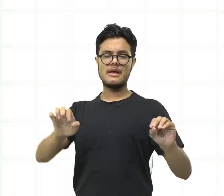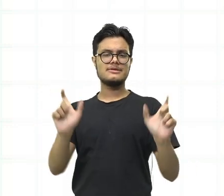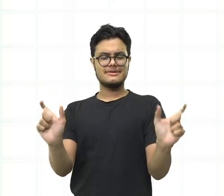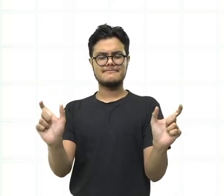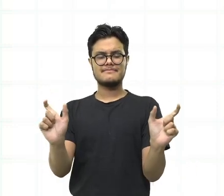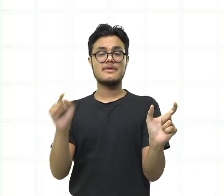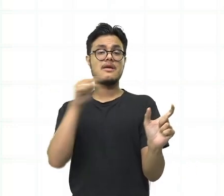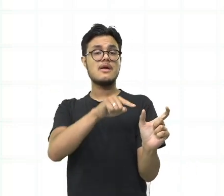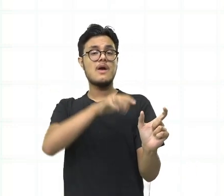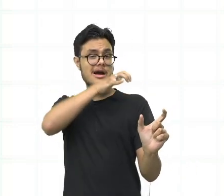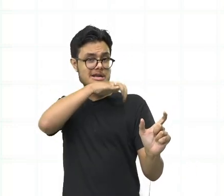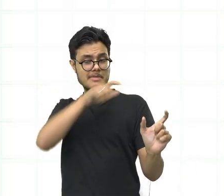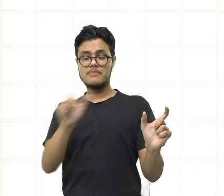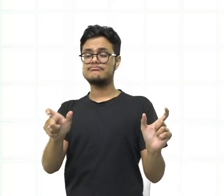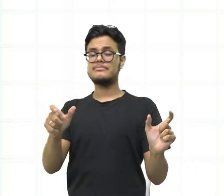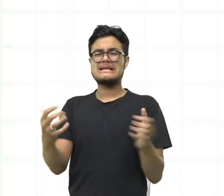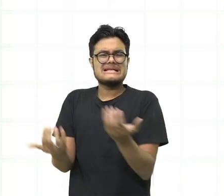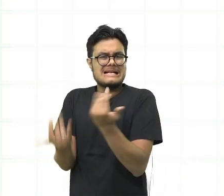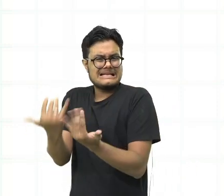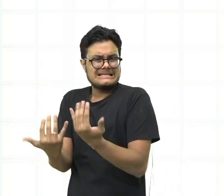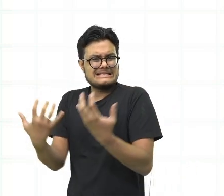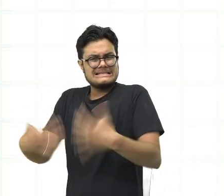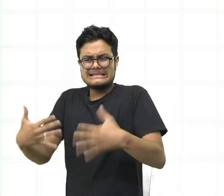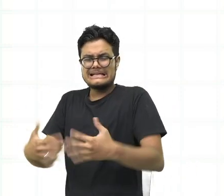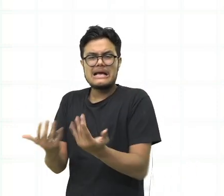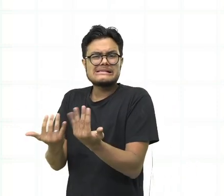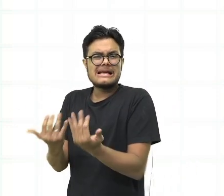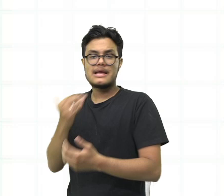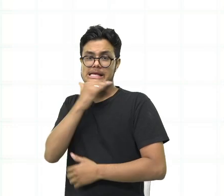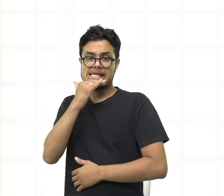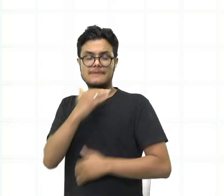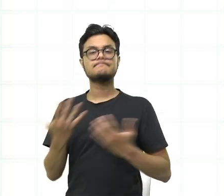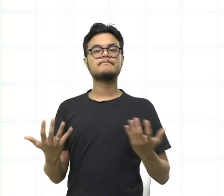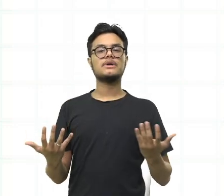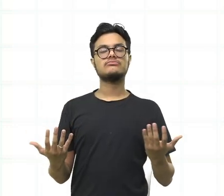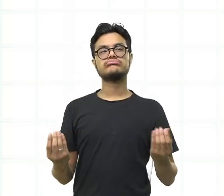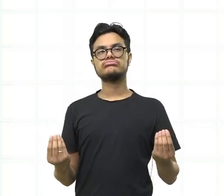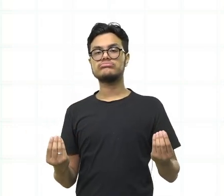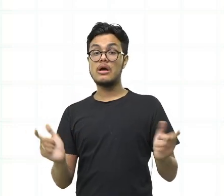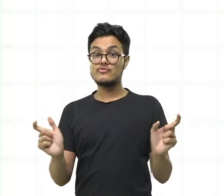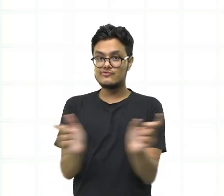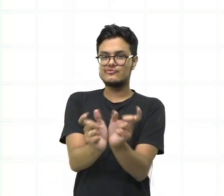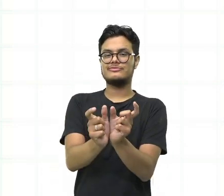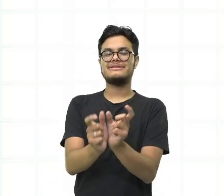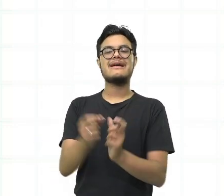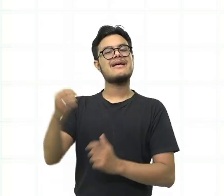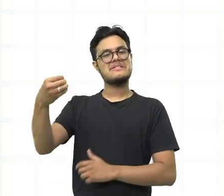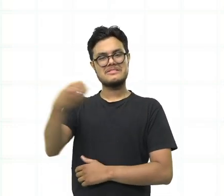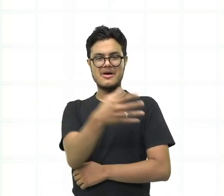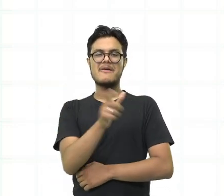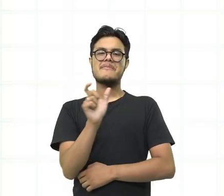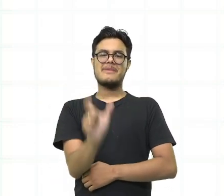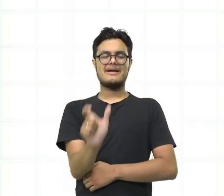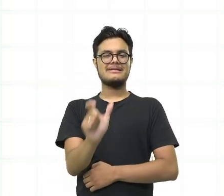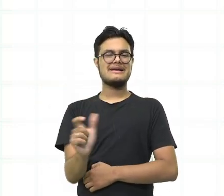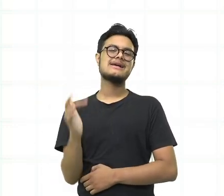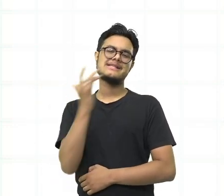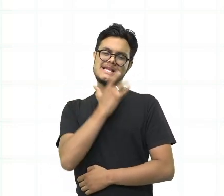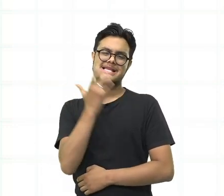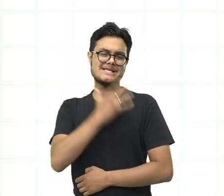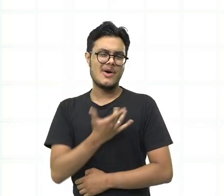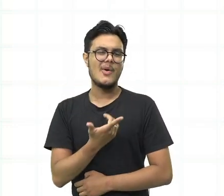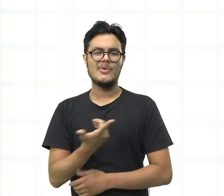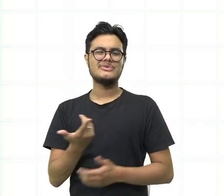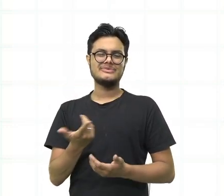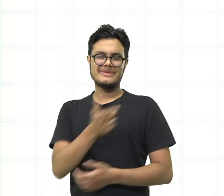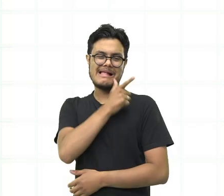Cachorro, animal, quente, como a gente sente ali, tá calor, tá quente, tá frio. E aí eu juntei para formar um delicioso